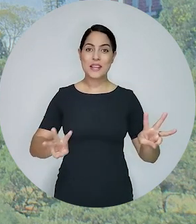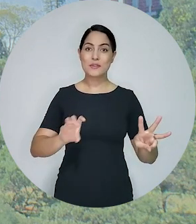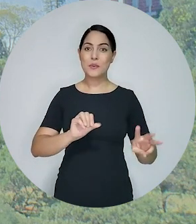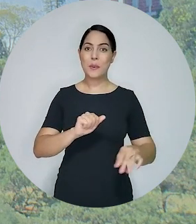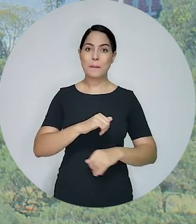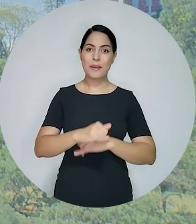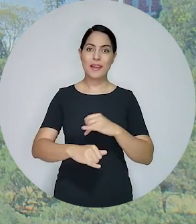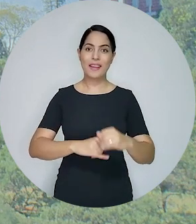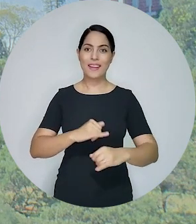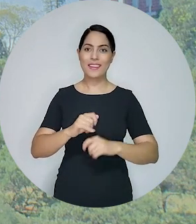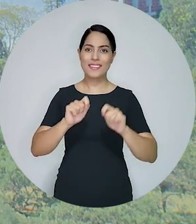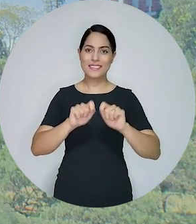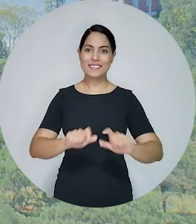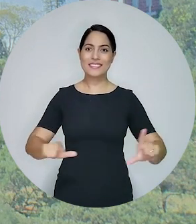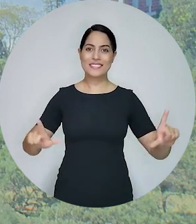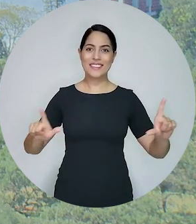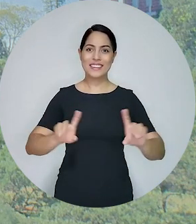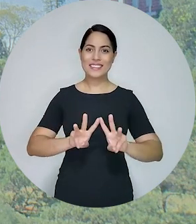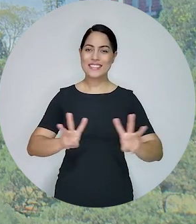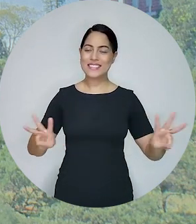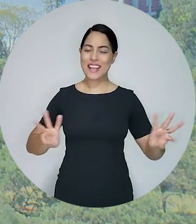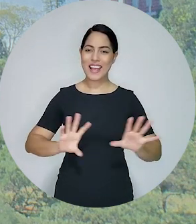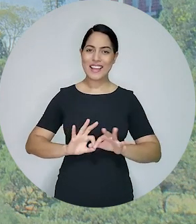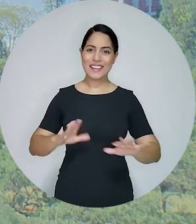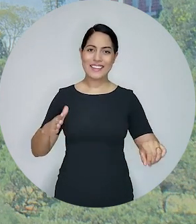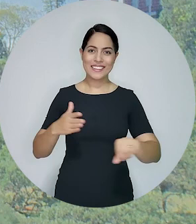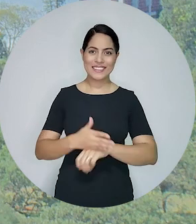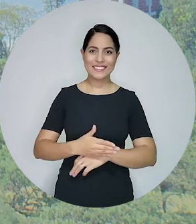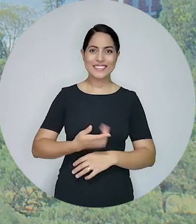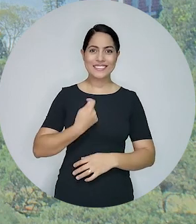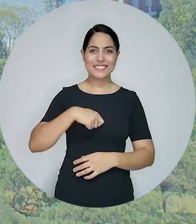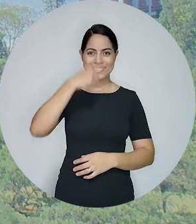principais notícias no site da OAB Nacional. Eu sou